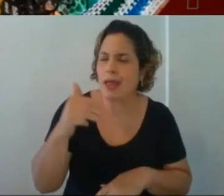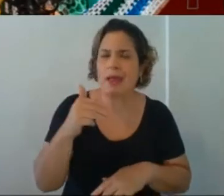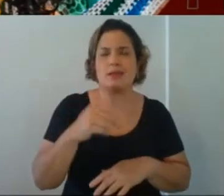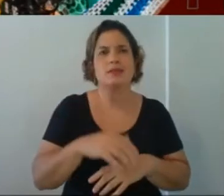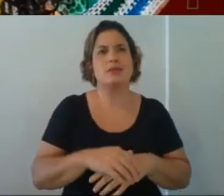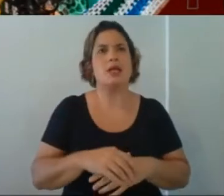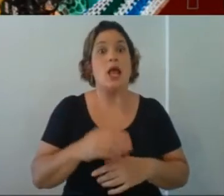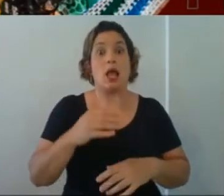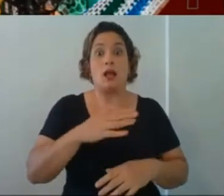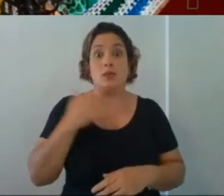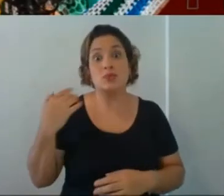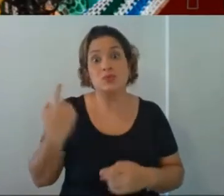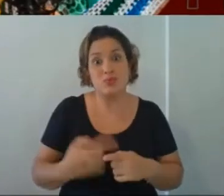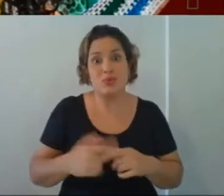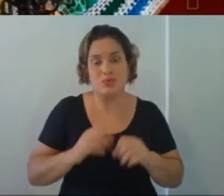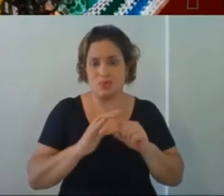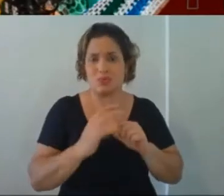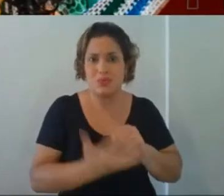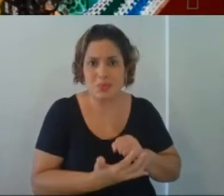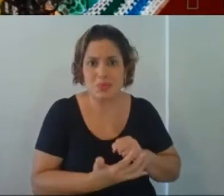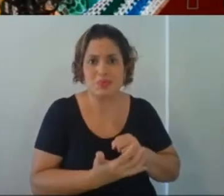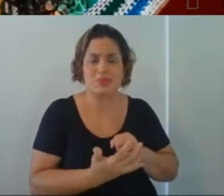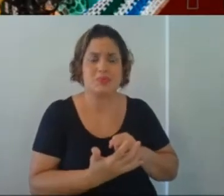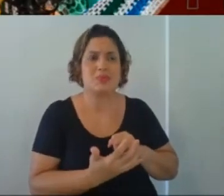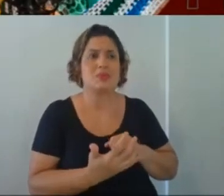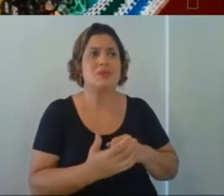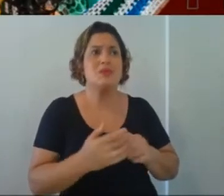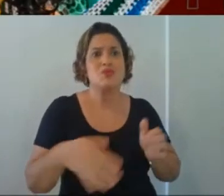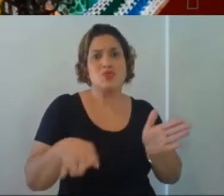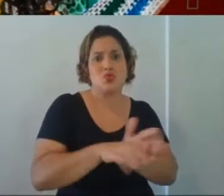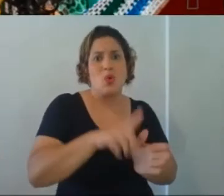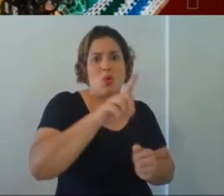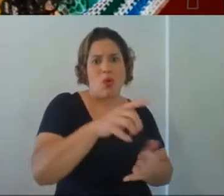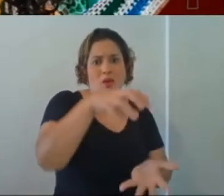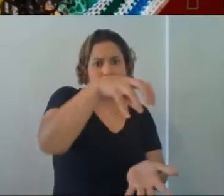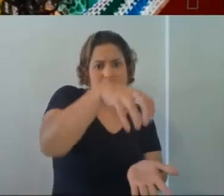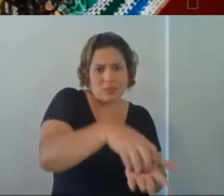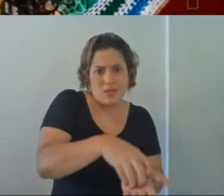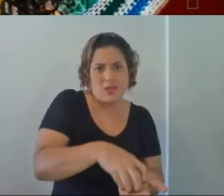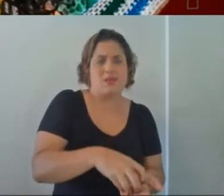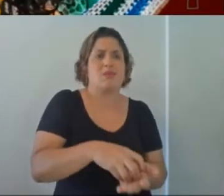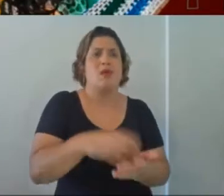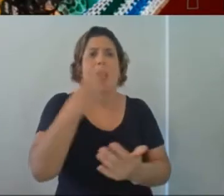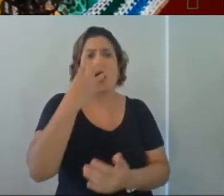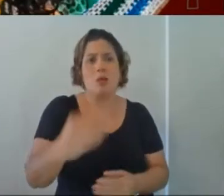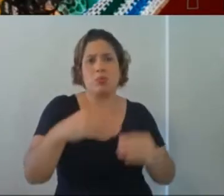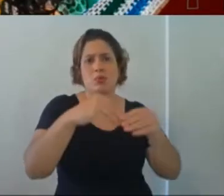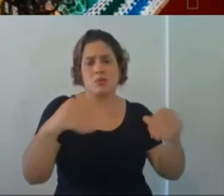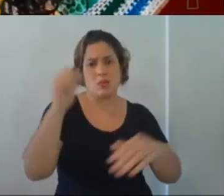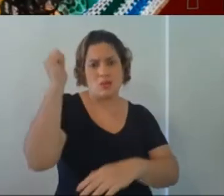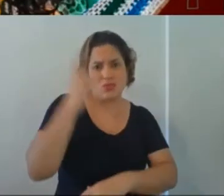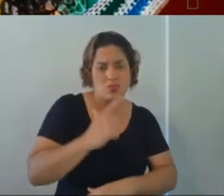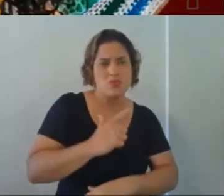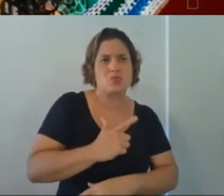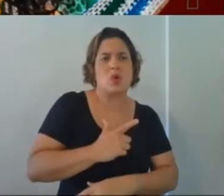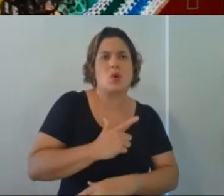Ela faleceu por conta do Covid-19, que chegou na Raposa, Serra do Sol, e